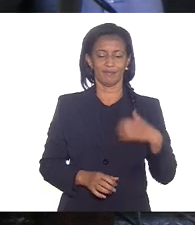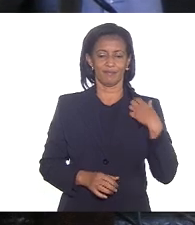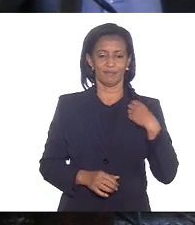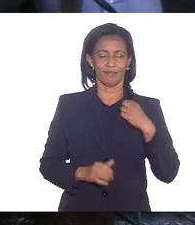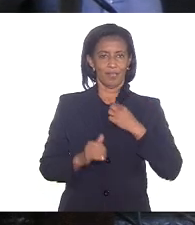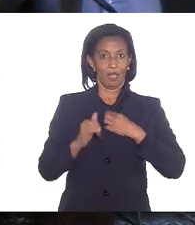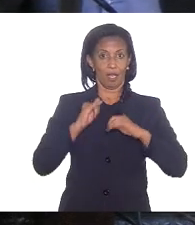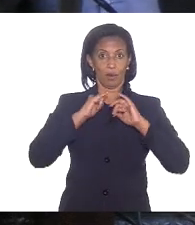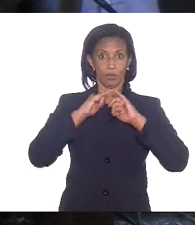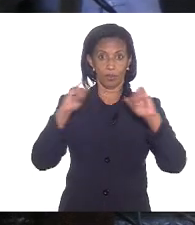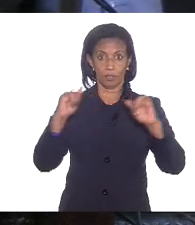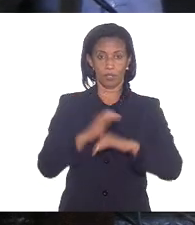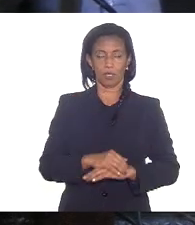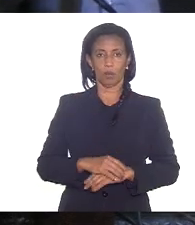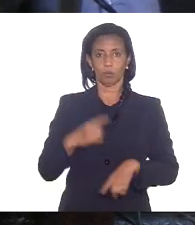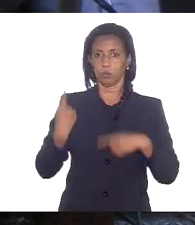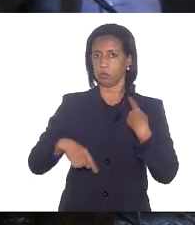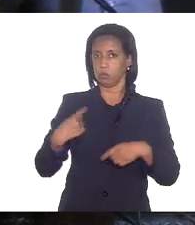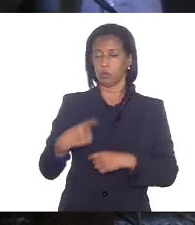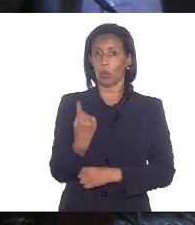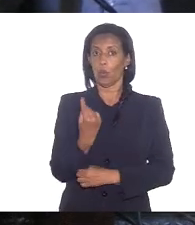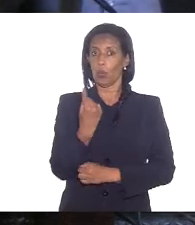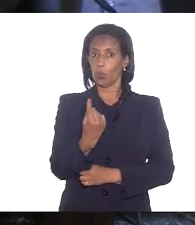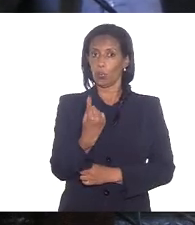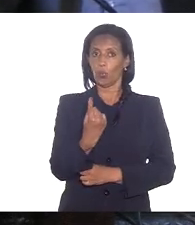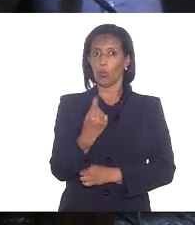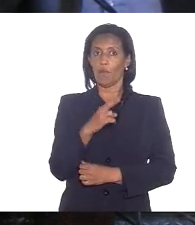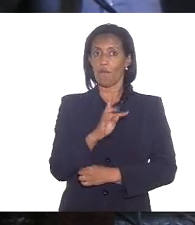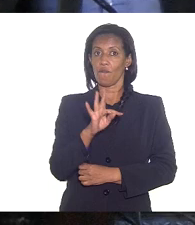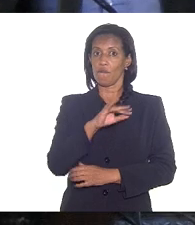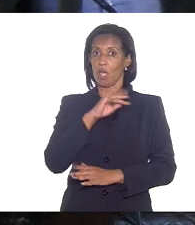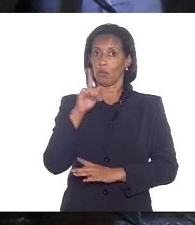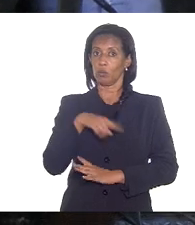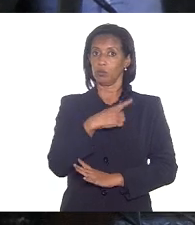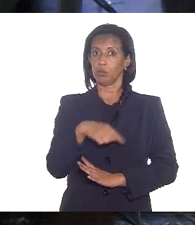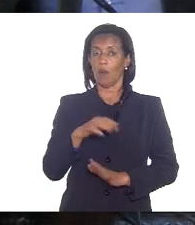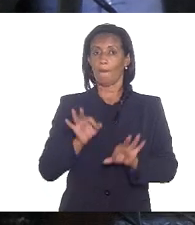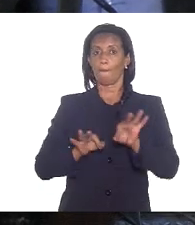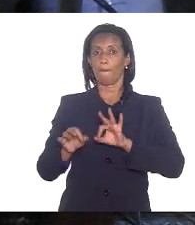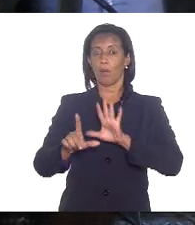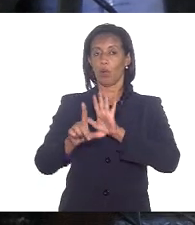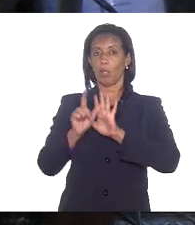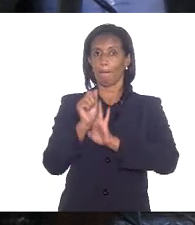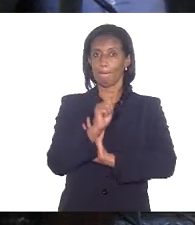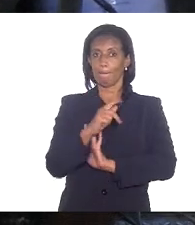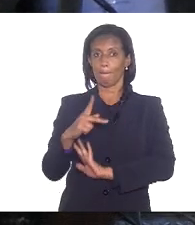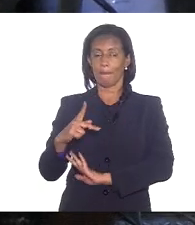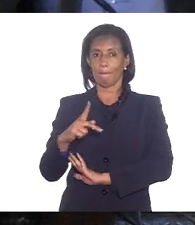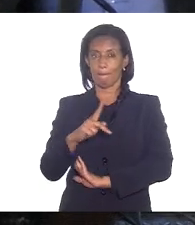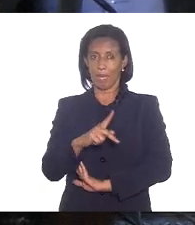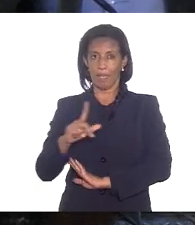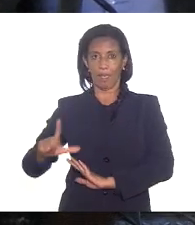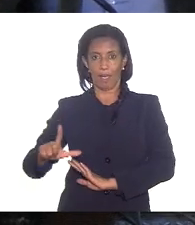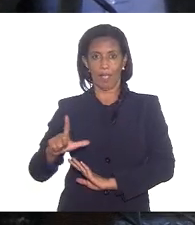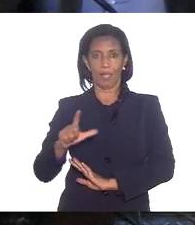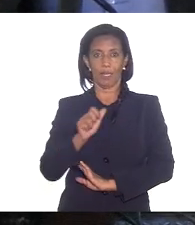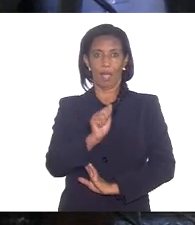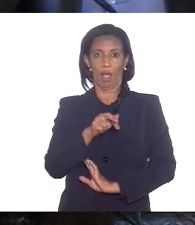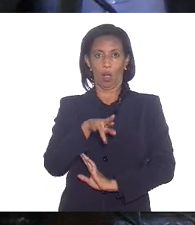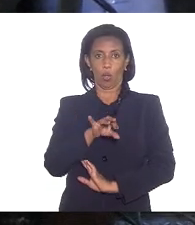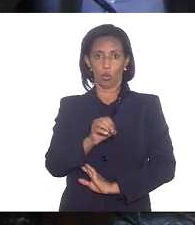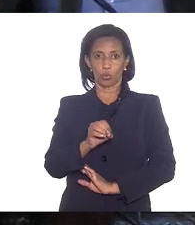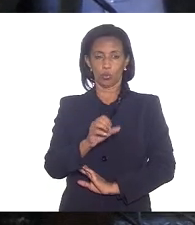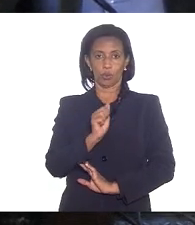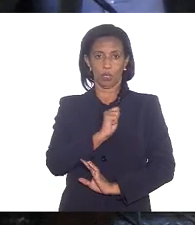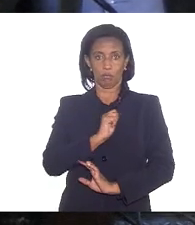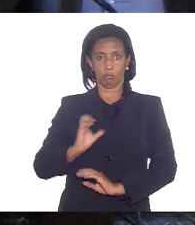o anúncio em discussão única fé Total apoio ao projeto de lei complementar 4021 de autoria dos